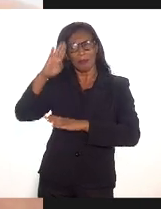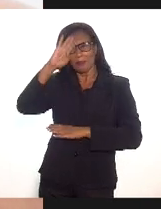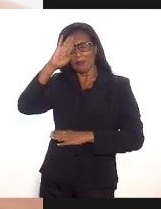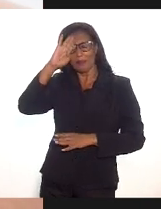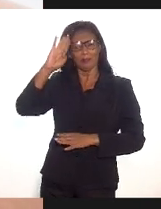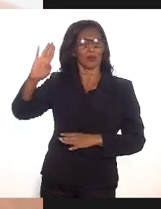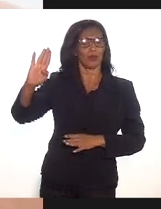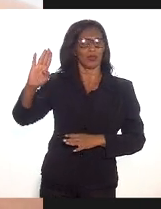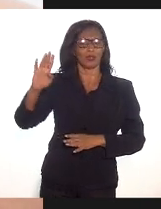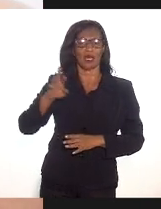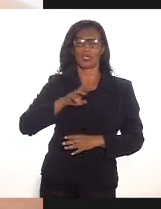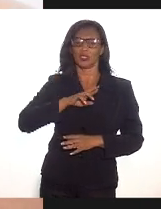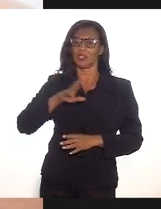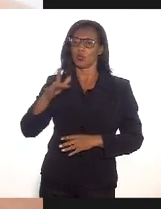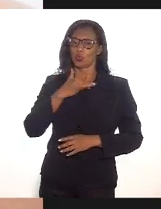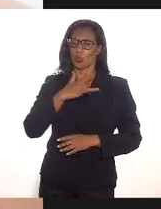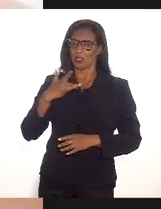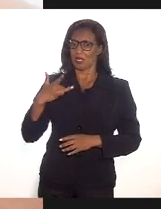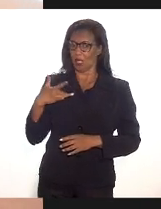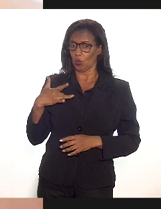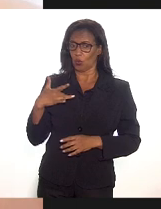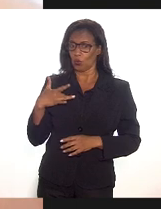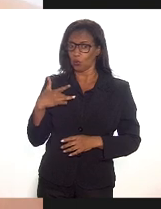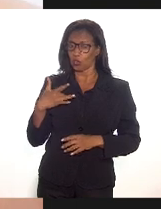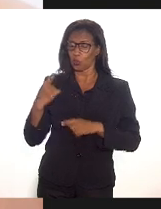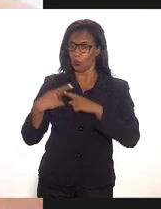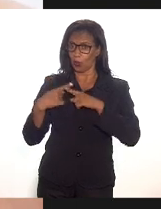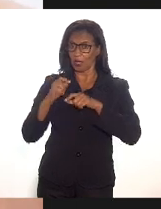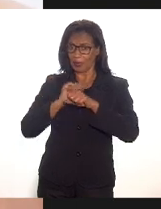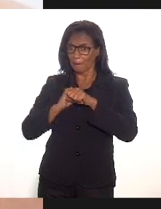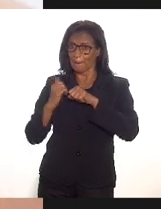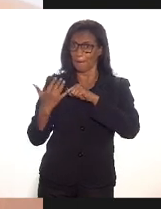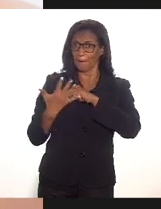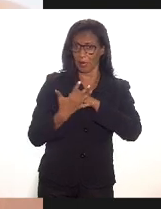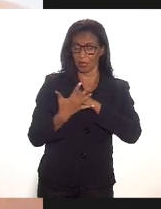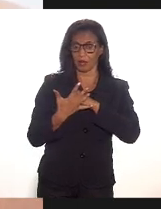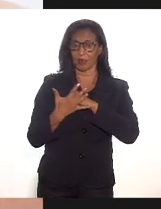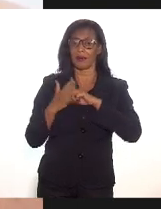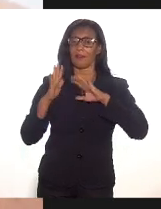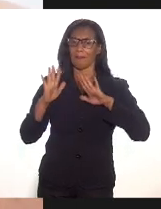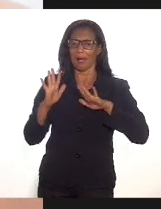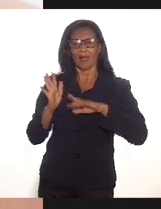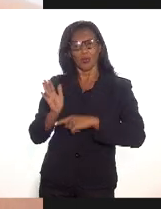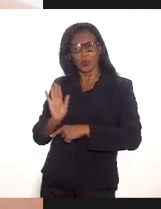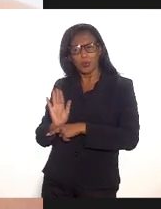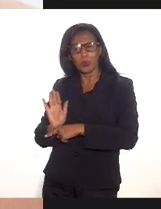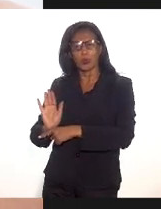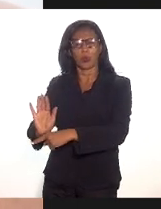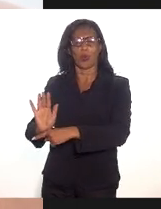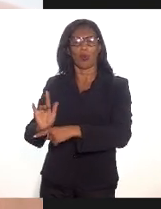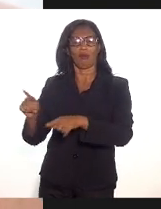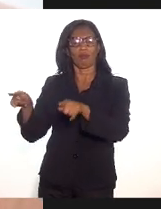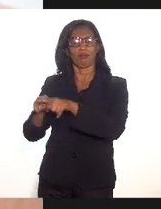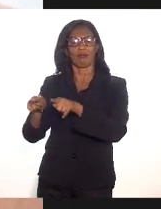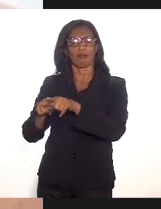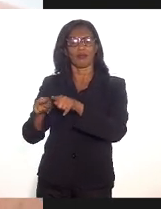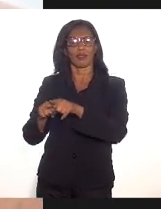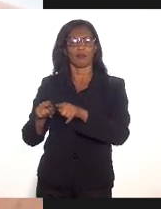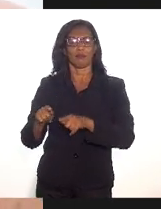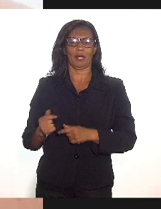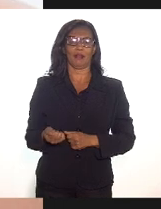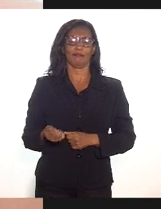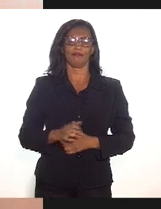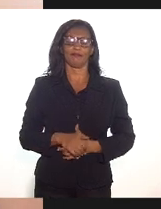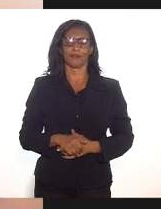prioridade, não só à questão da saúde, porque estamos num momento de pandemia, mas ao saneamento em vários municípios do